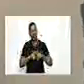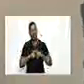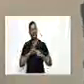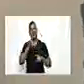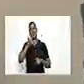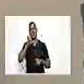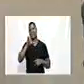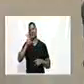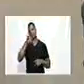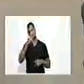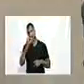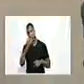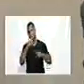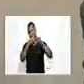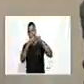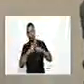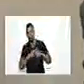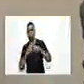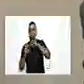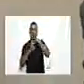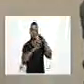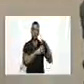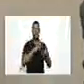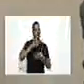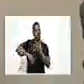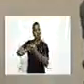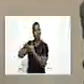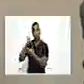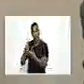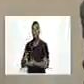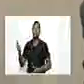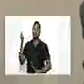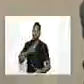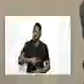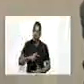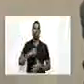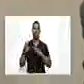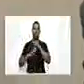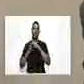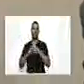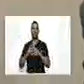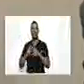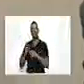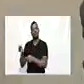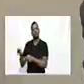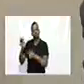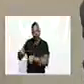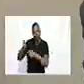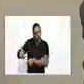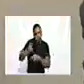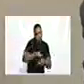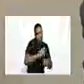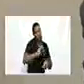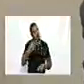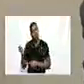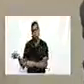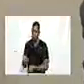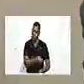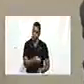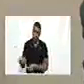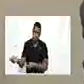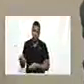para abrir a concorrência para contratar uma empresa de novo para fazer a Capina de Viçosa de novo aí